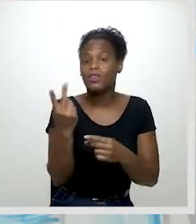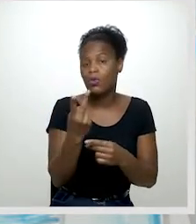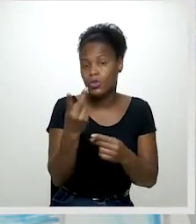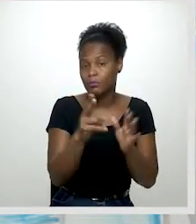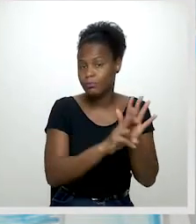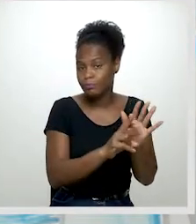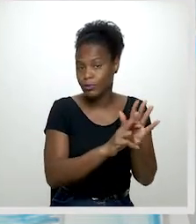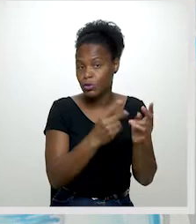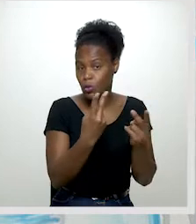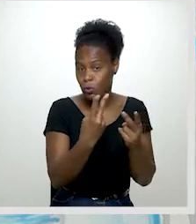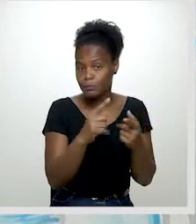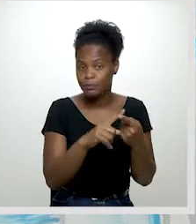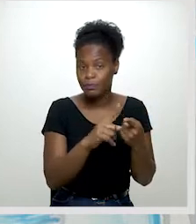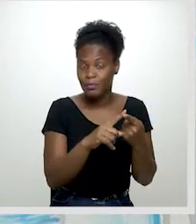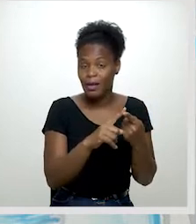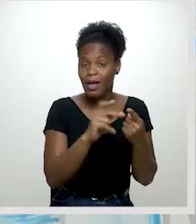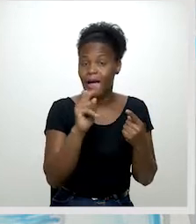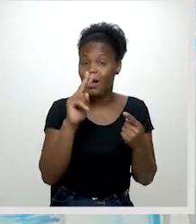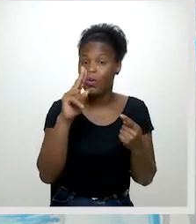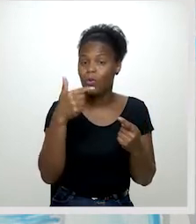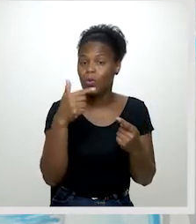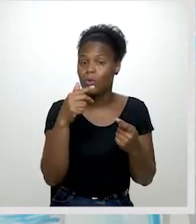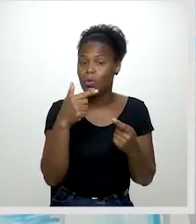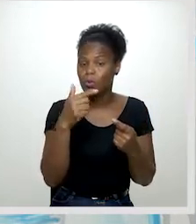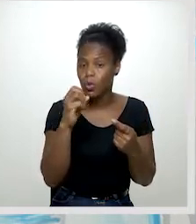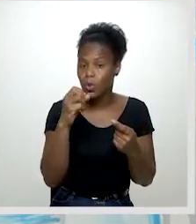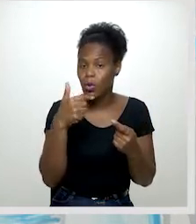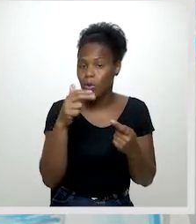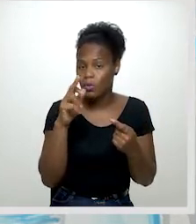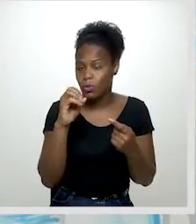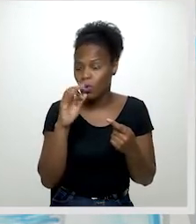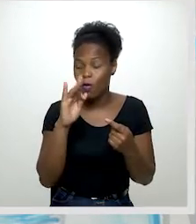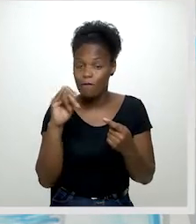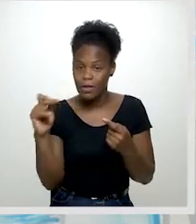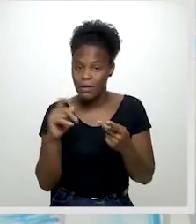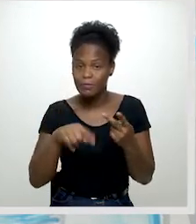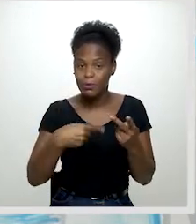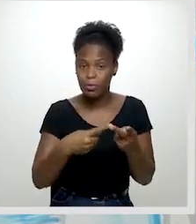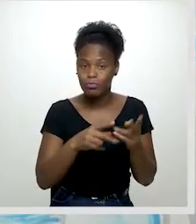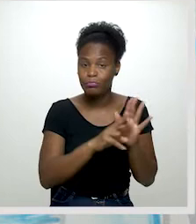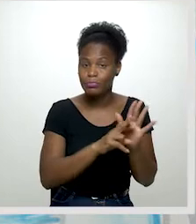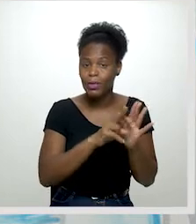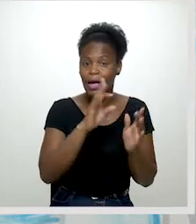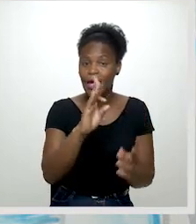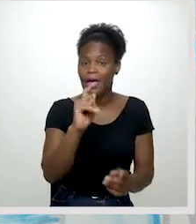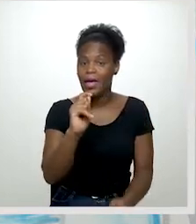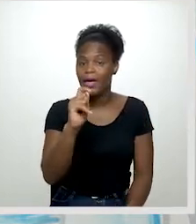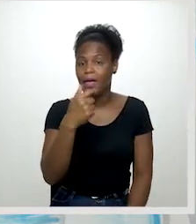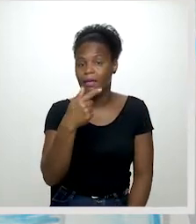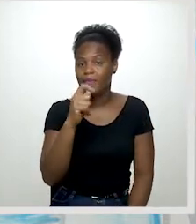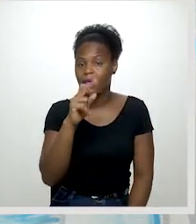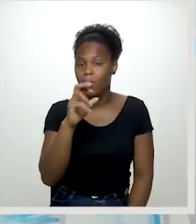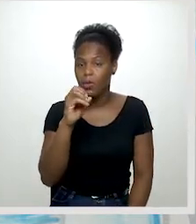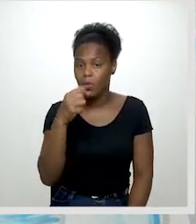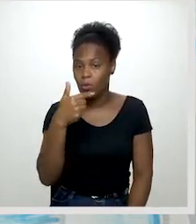dois princípios. Princípios de autotrofia e princípios de heterotrofia. O que é que nos